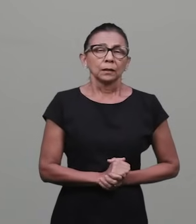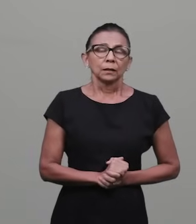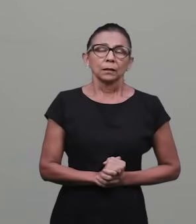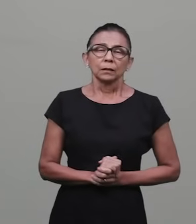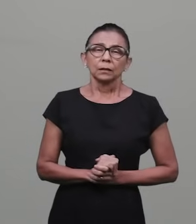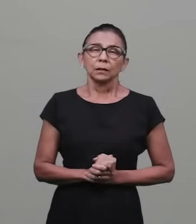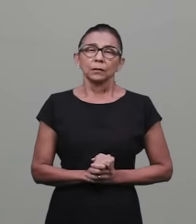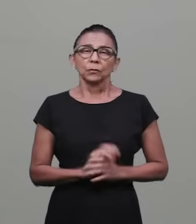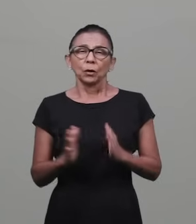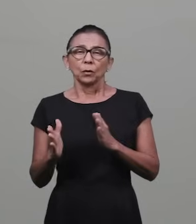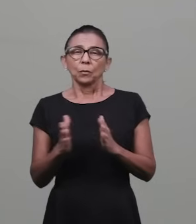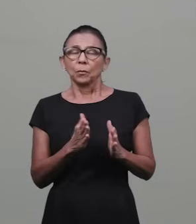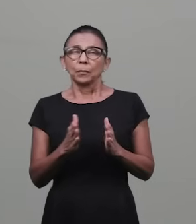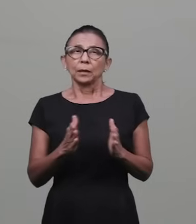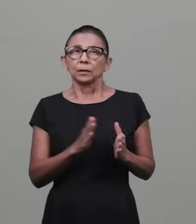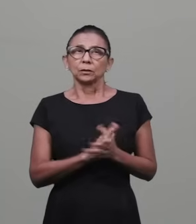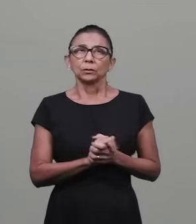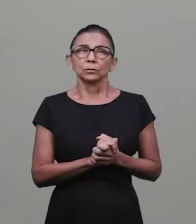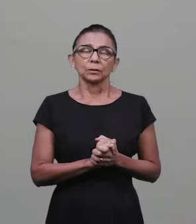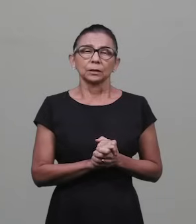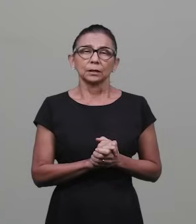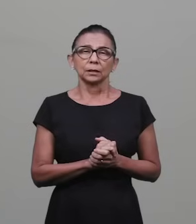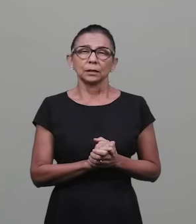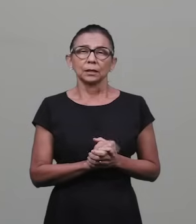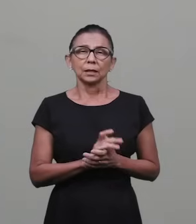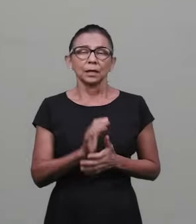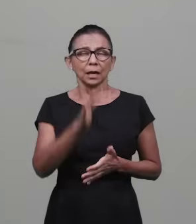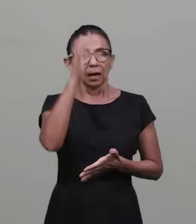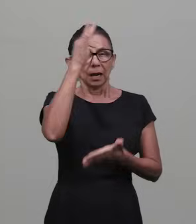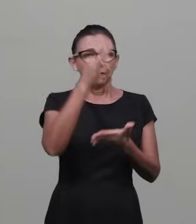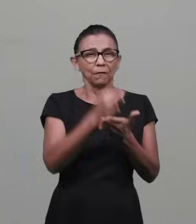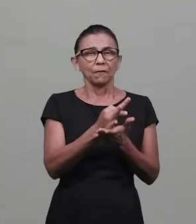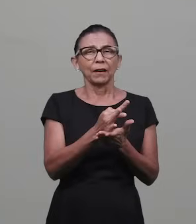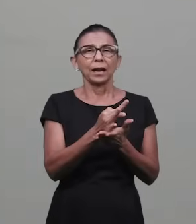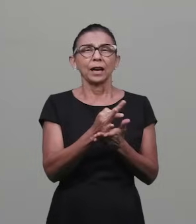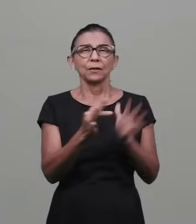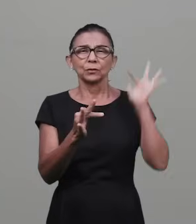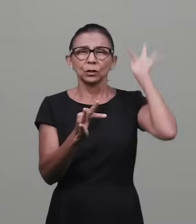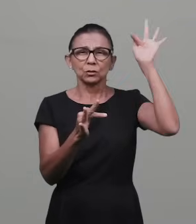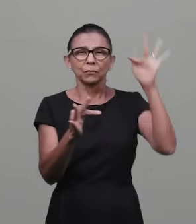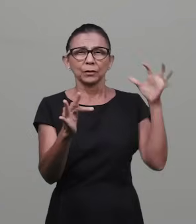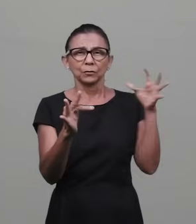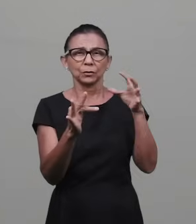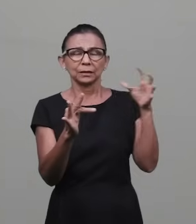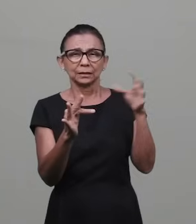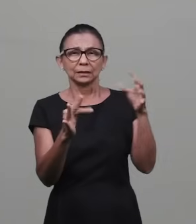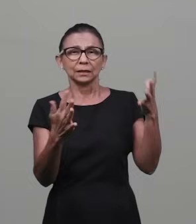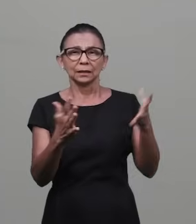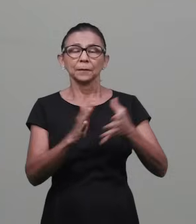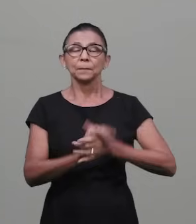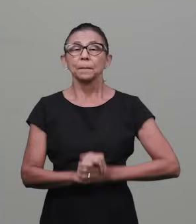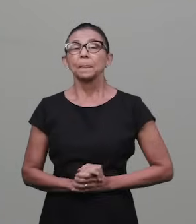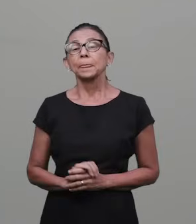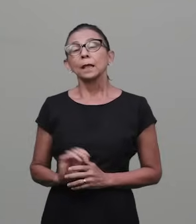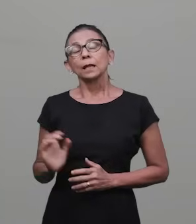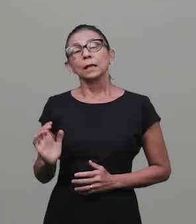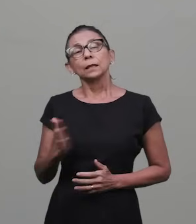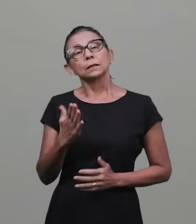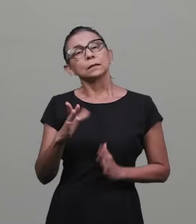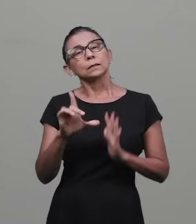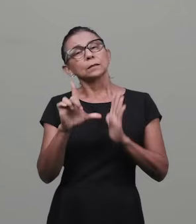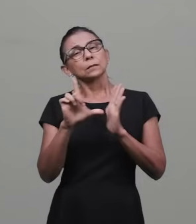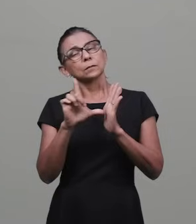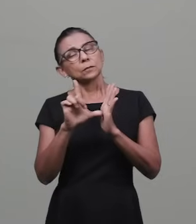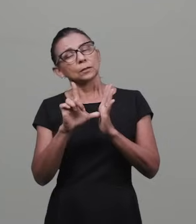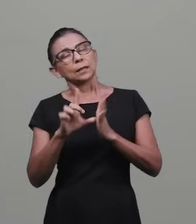homem que lutava muito contra o pecado, ele fica sempre naquela luta íntima, os pensamentos ruins, fica naquela luta.